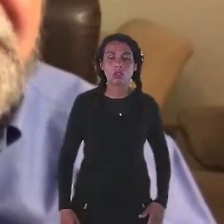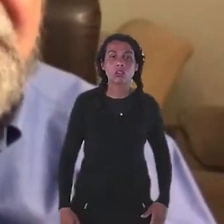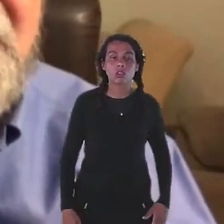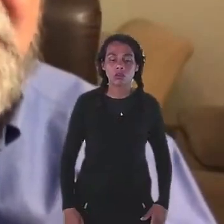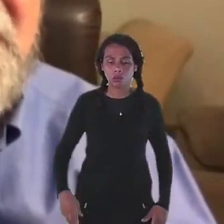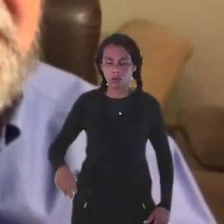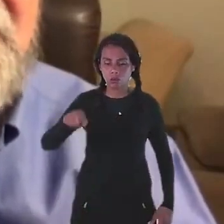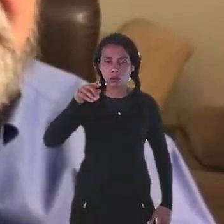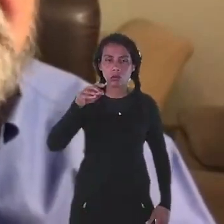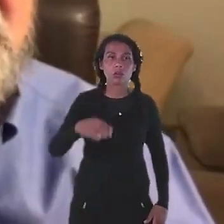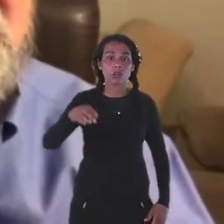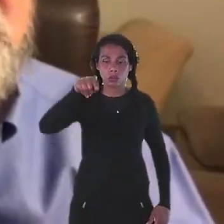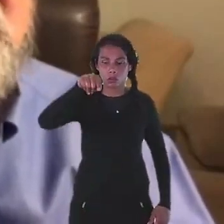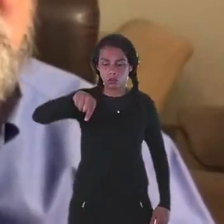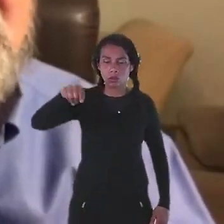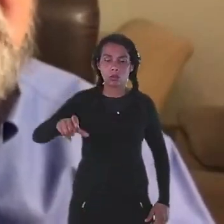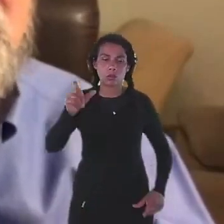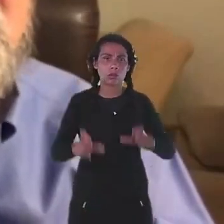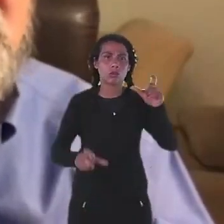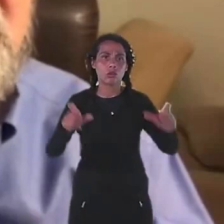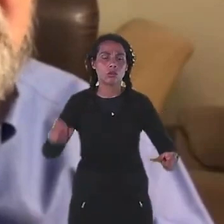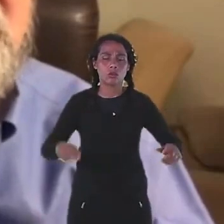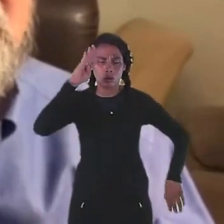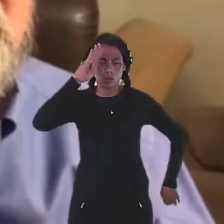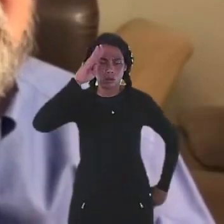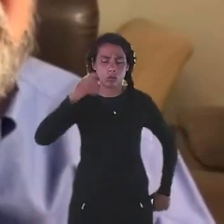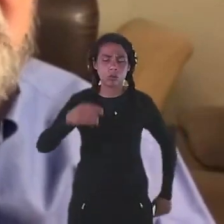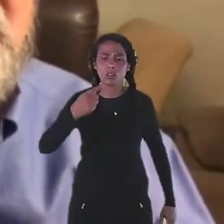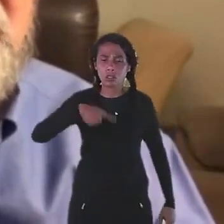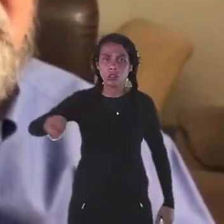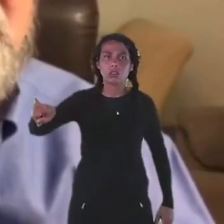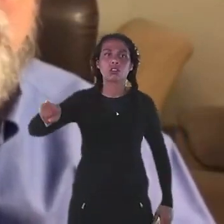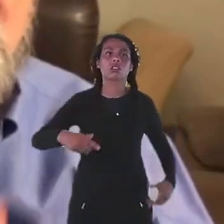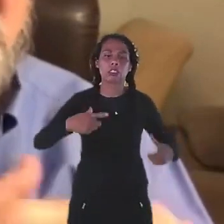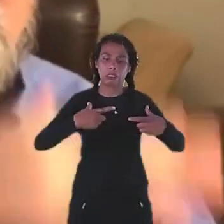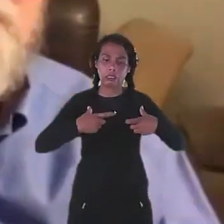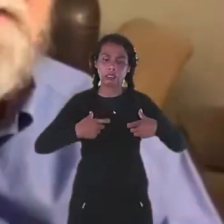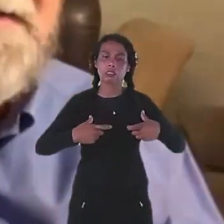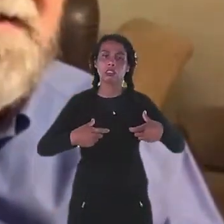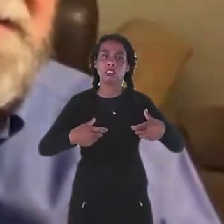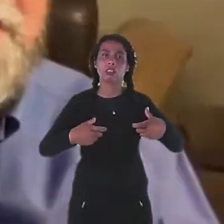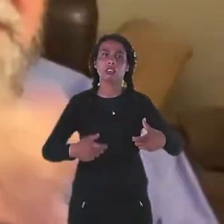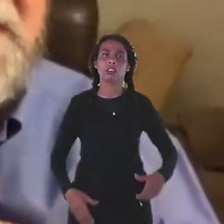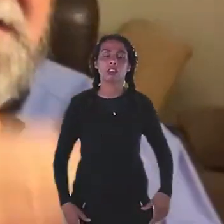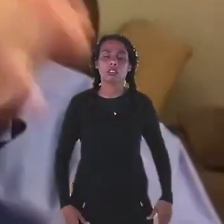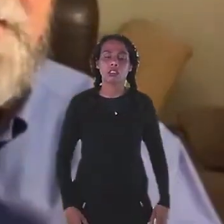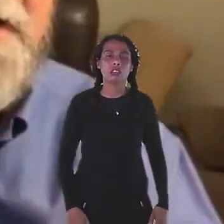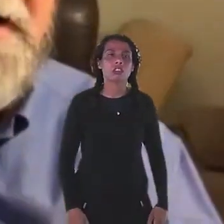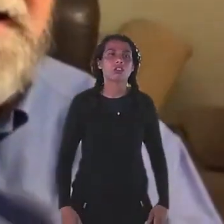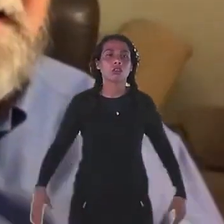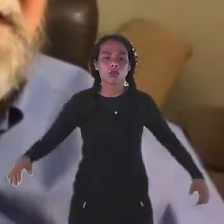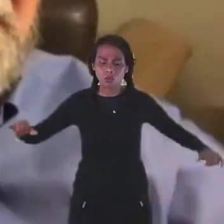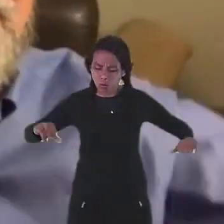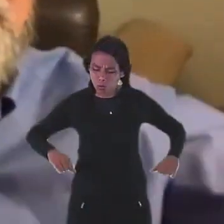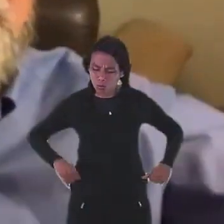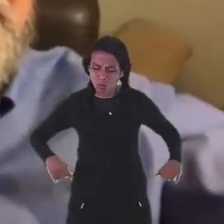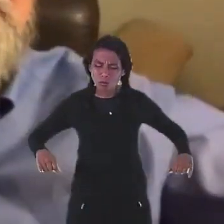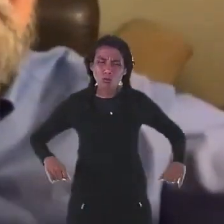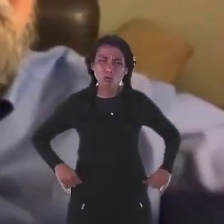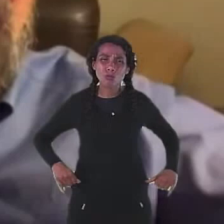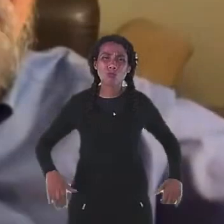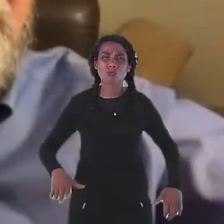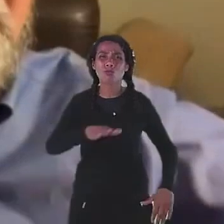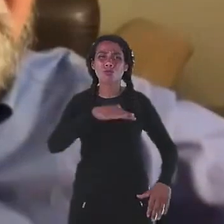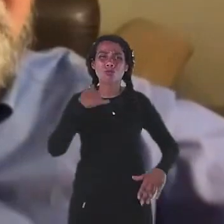e instantaneamente ser varridas pelas metralhadoras alemãs, uma onda atrás da outra. Então, na